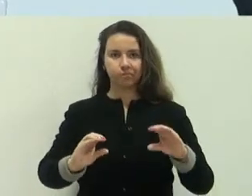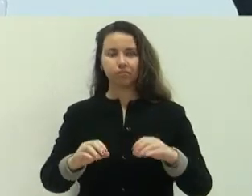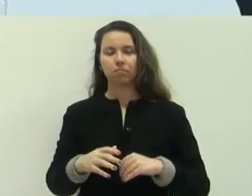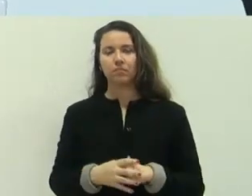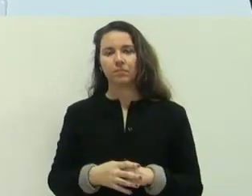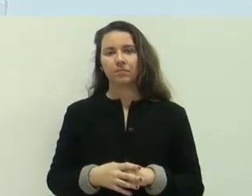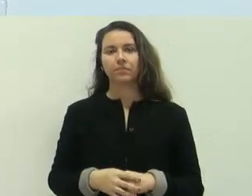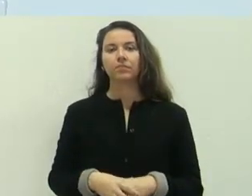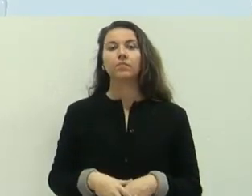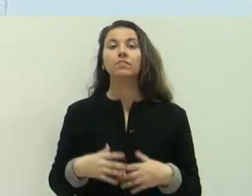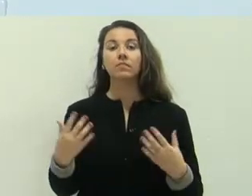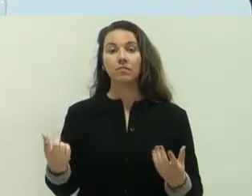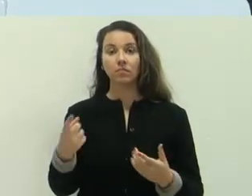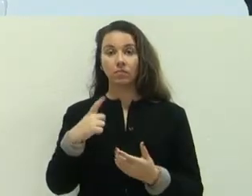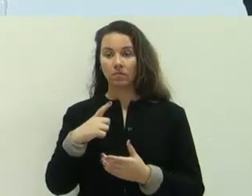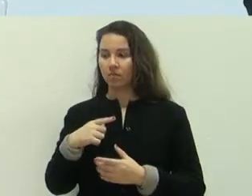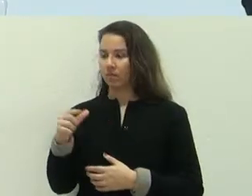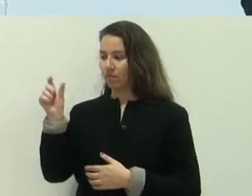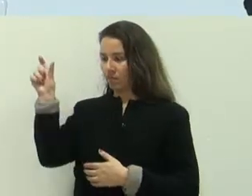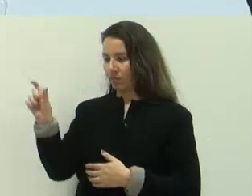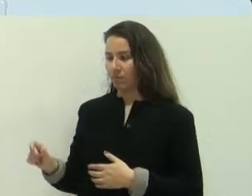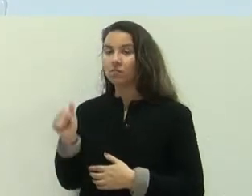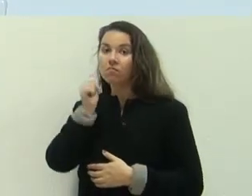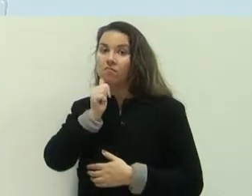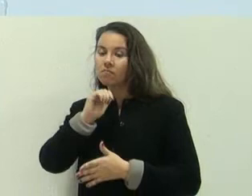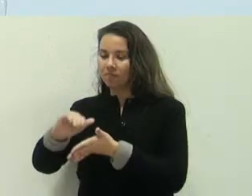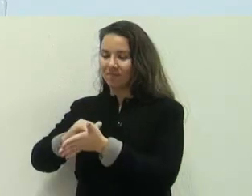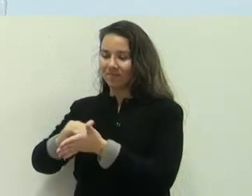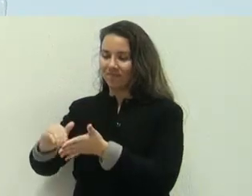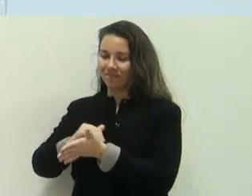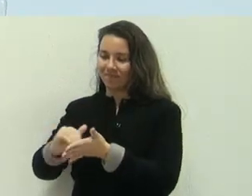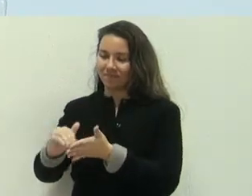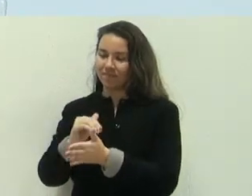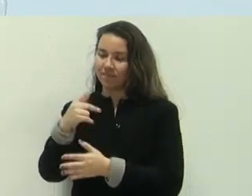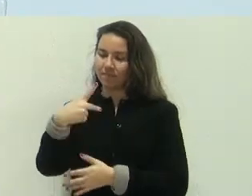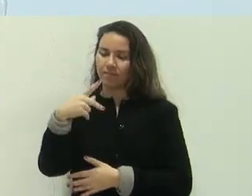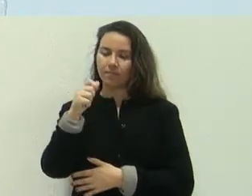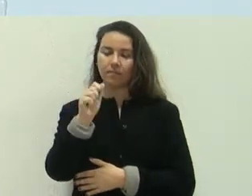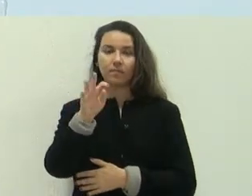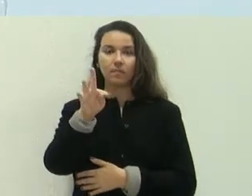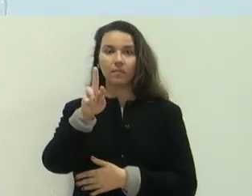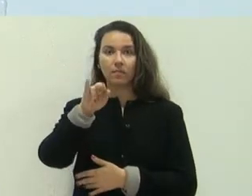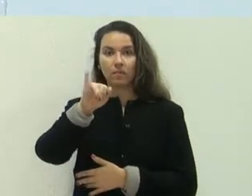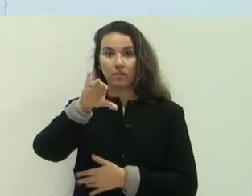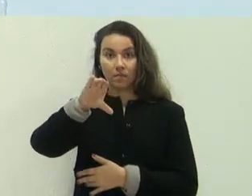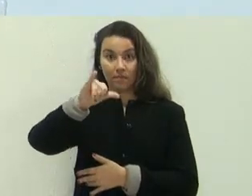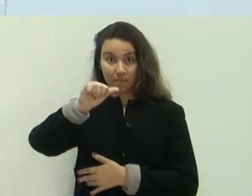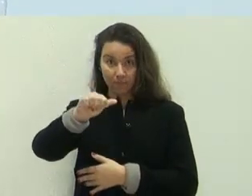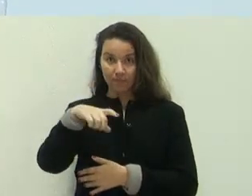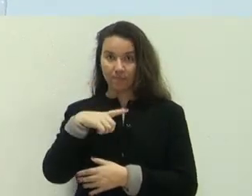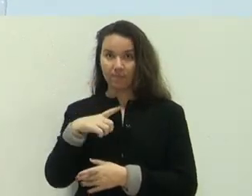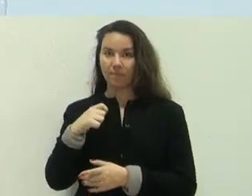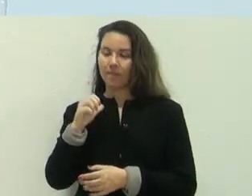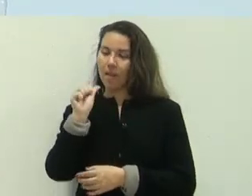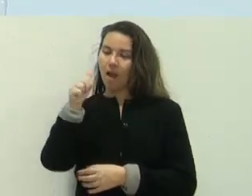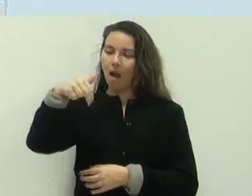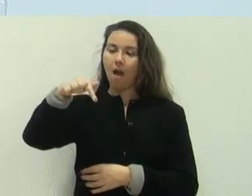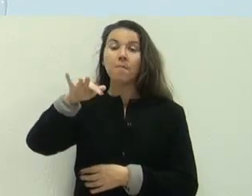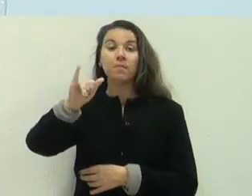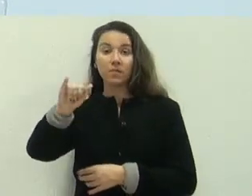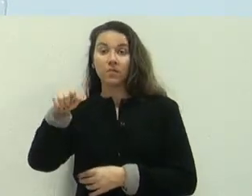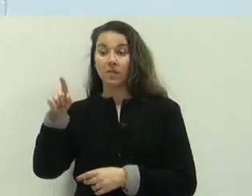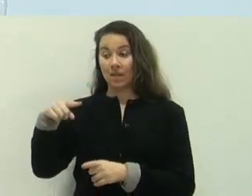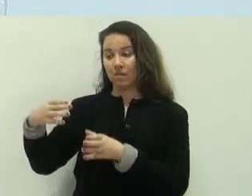foi passado pela secretária Patrícia e pela sua equipe técnica, a ANFRE vem discutindo muito isso. Nós